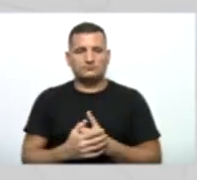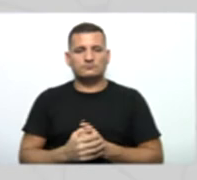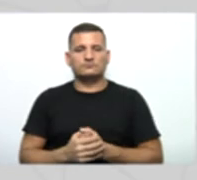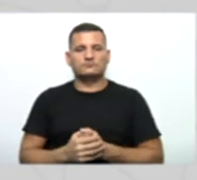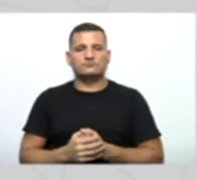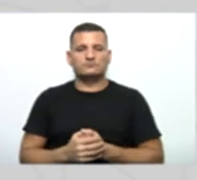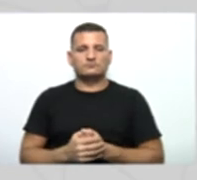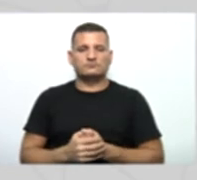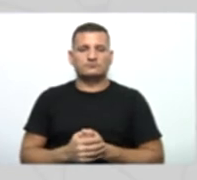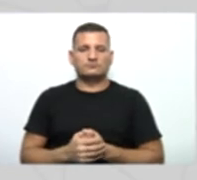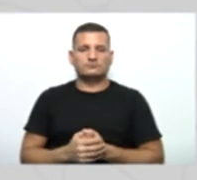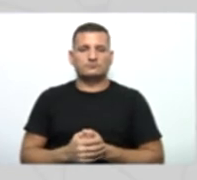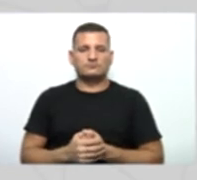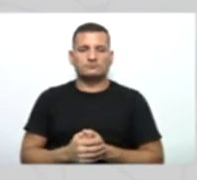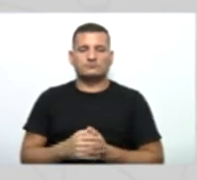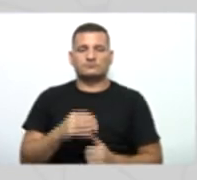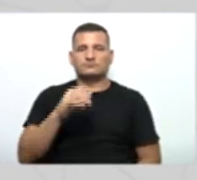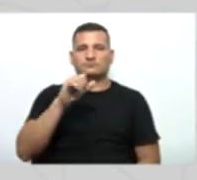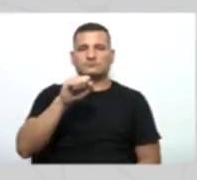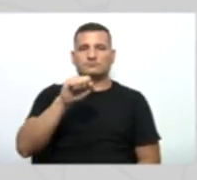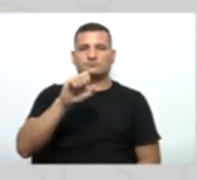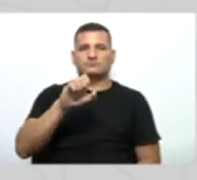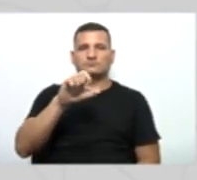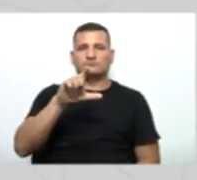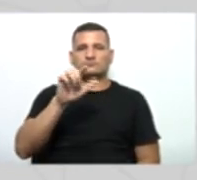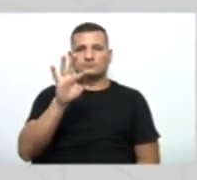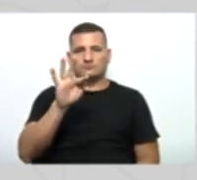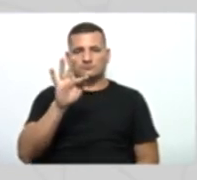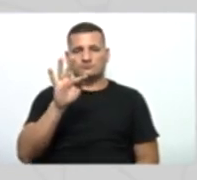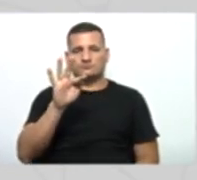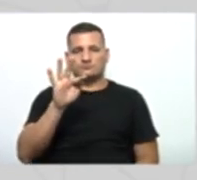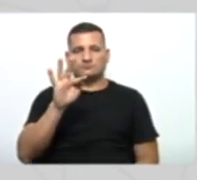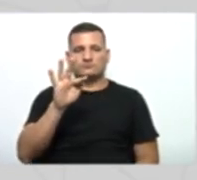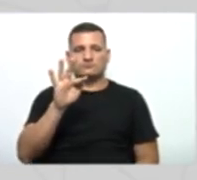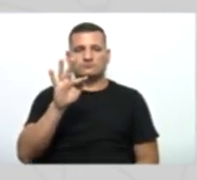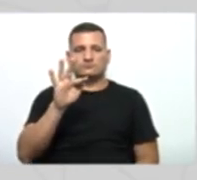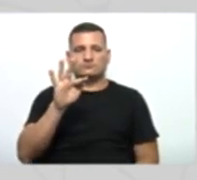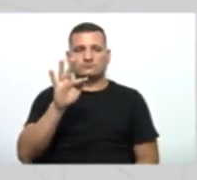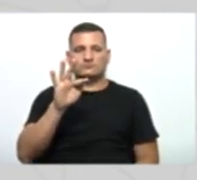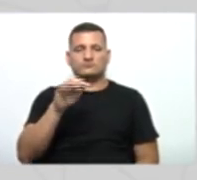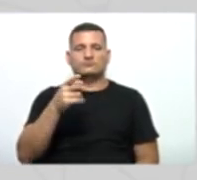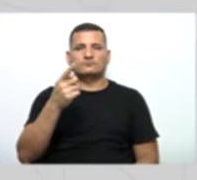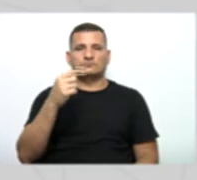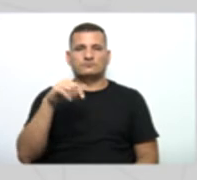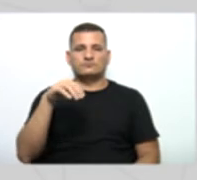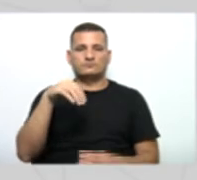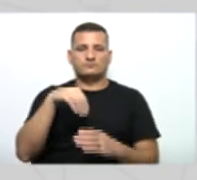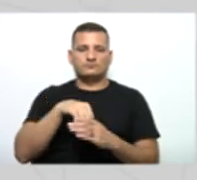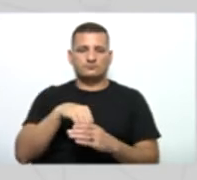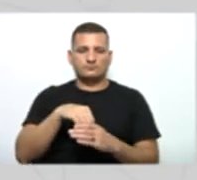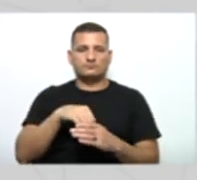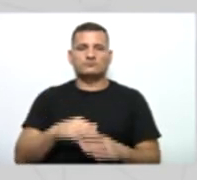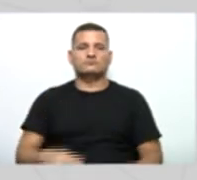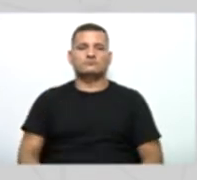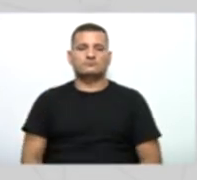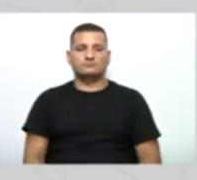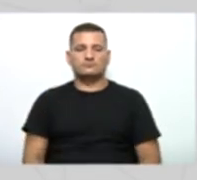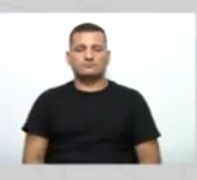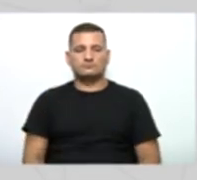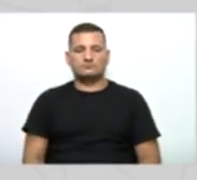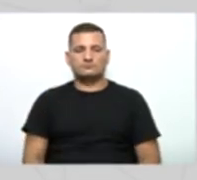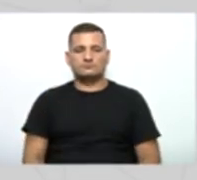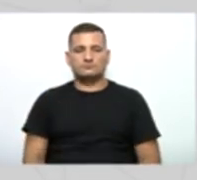o self para dizer que esse método pertence a essa classe. E nós temos lá dentro desse método, olha a indentação aqui,